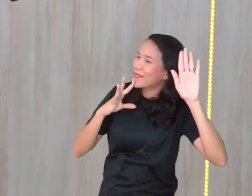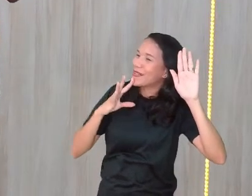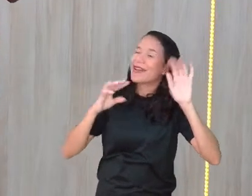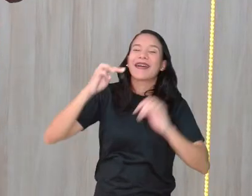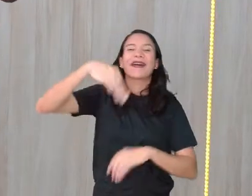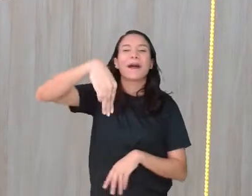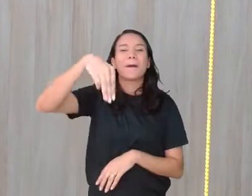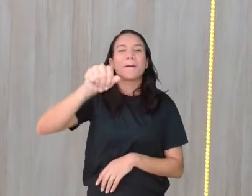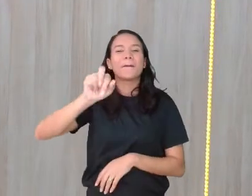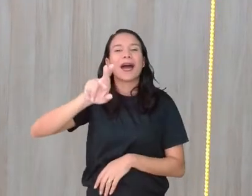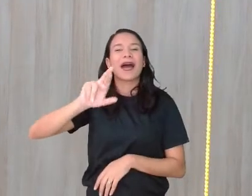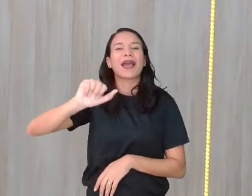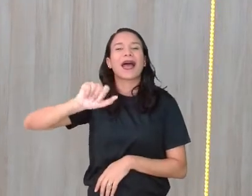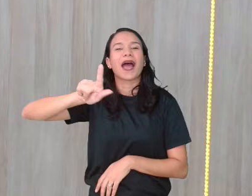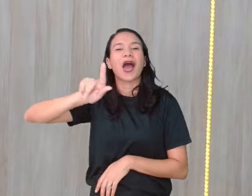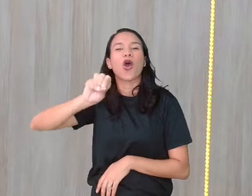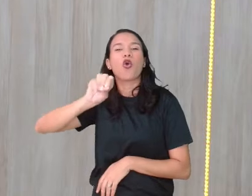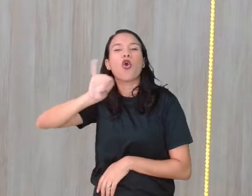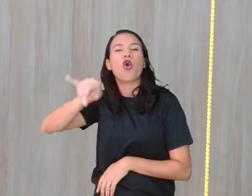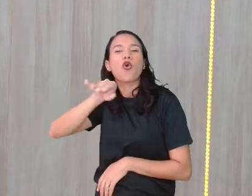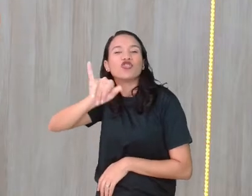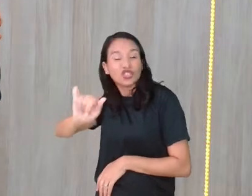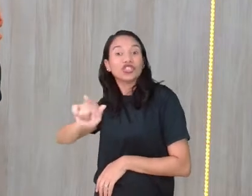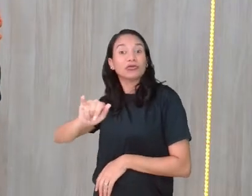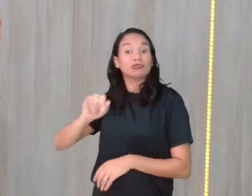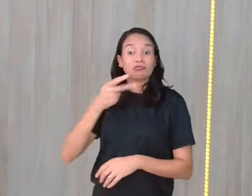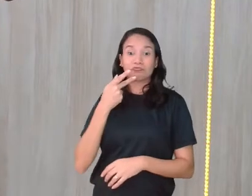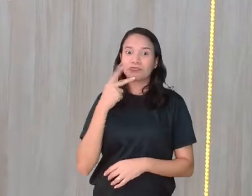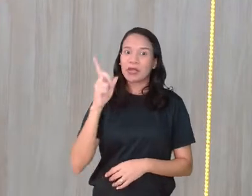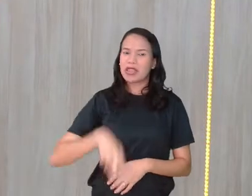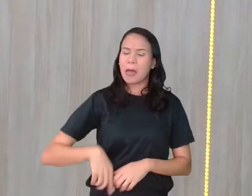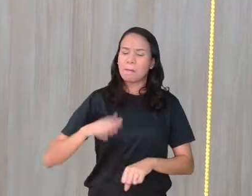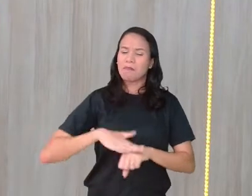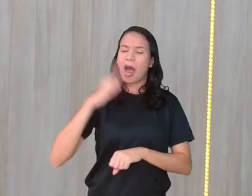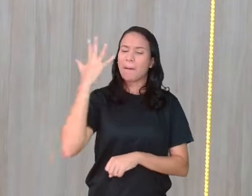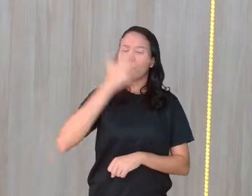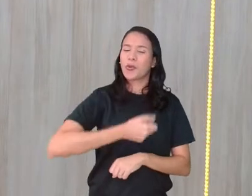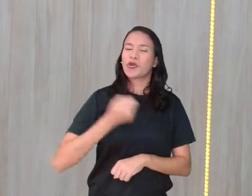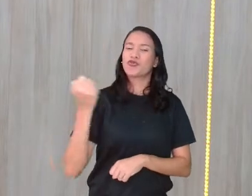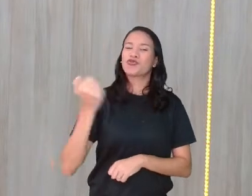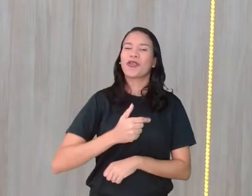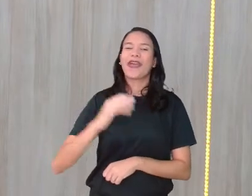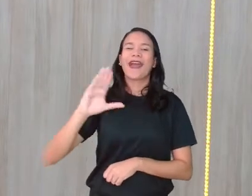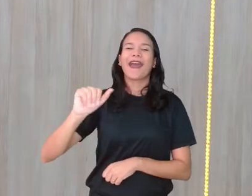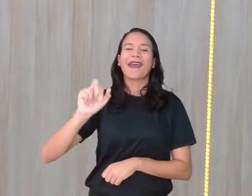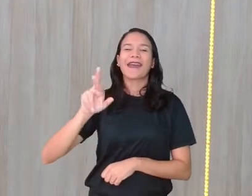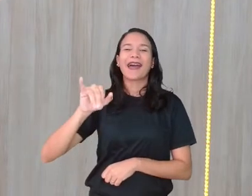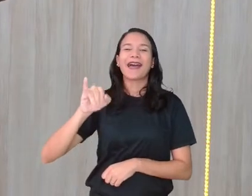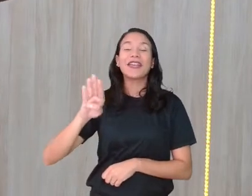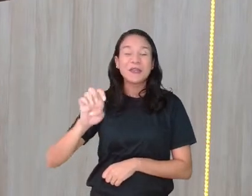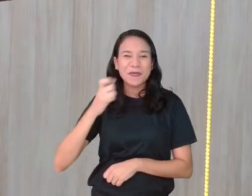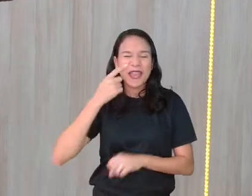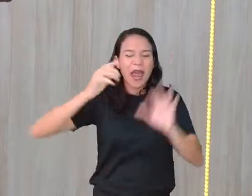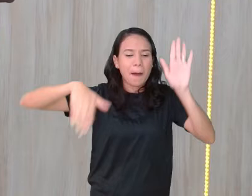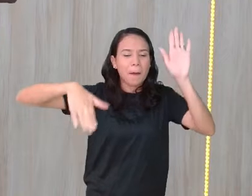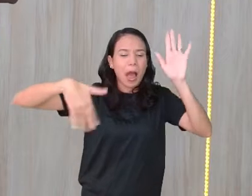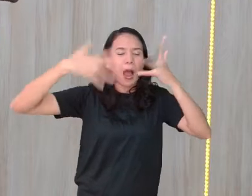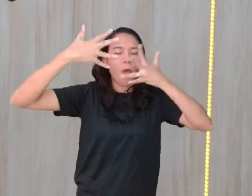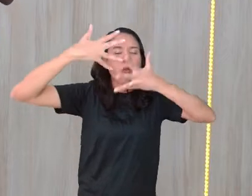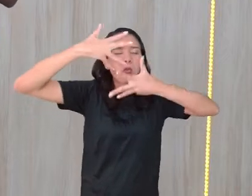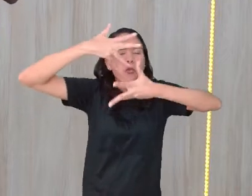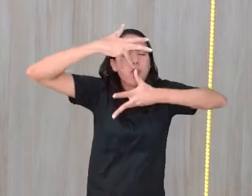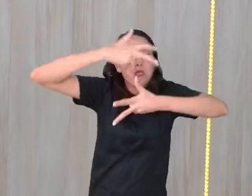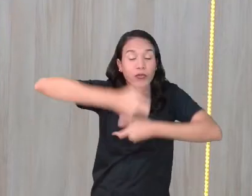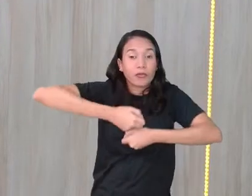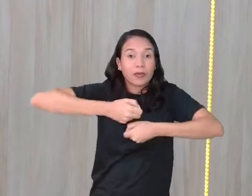Maragogi? Maragogi, perfeito. Né? Dizem que é mais bonito do que o Caribe. Né? Então, o Caribe brasileiro ali, Maragogi,